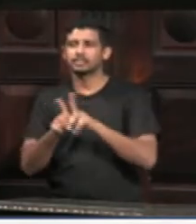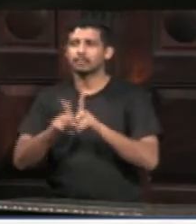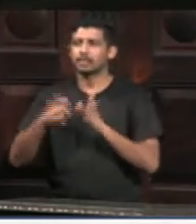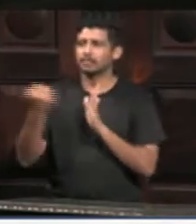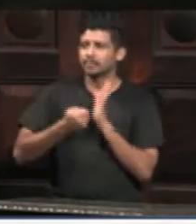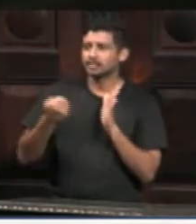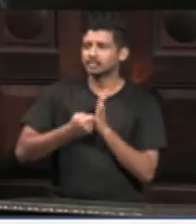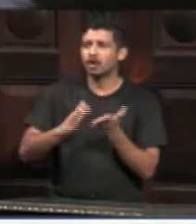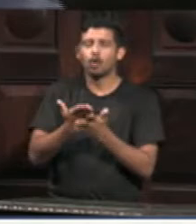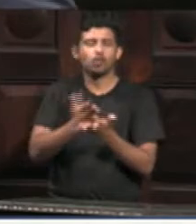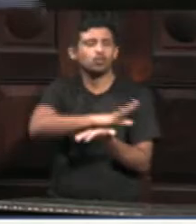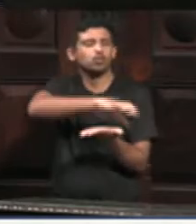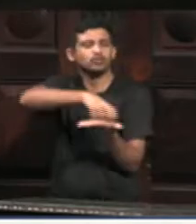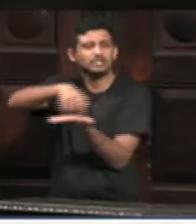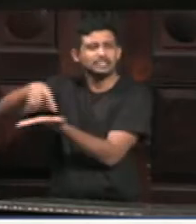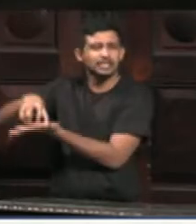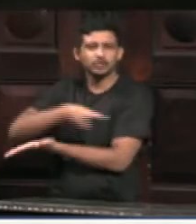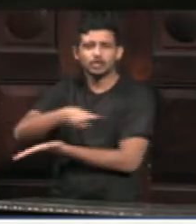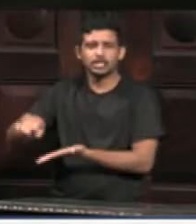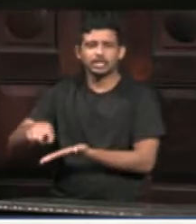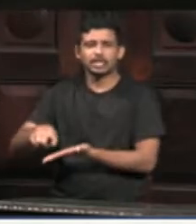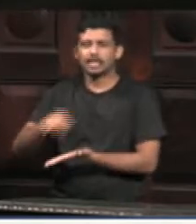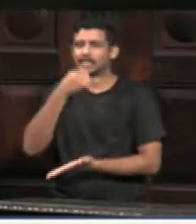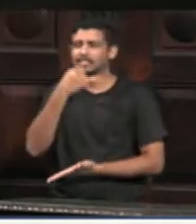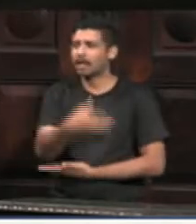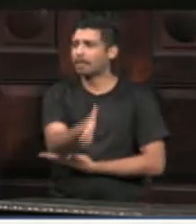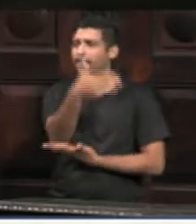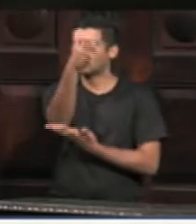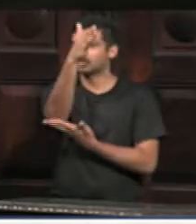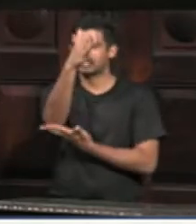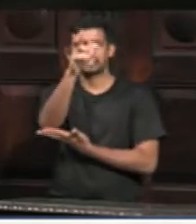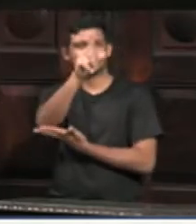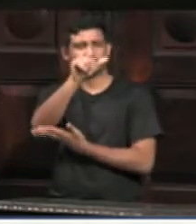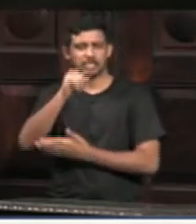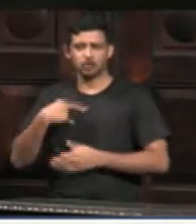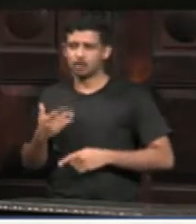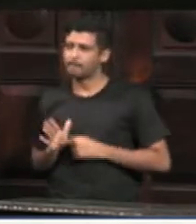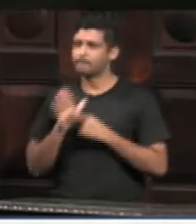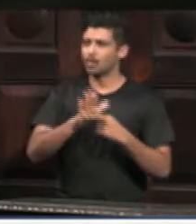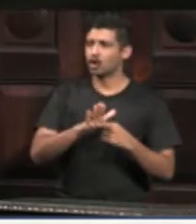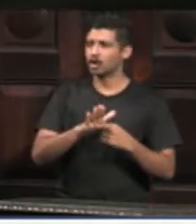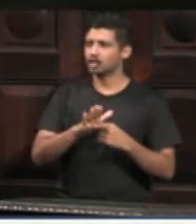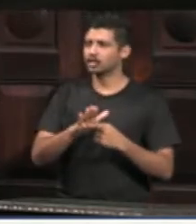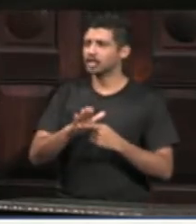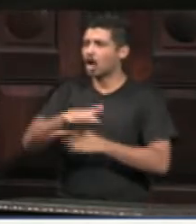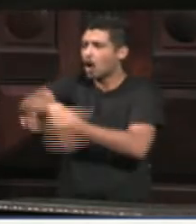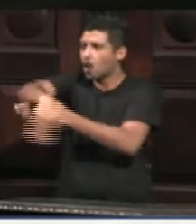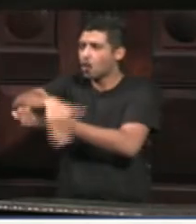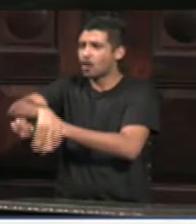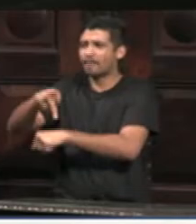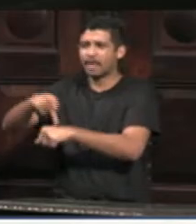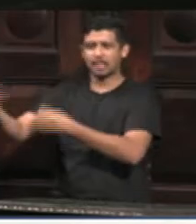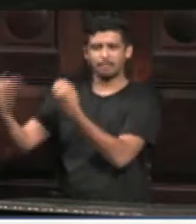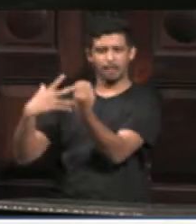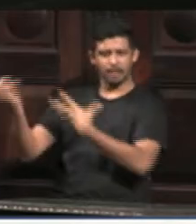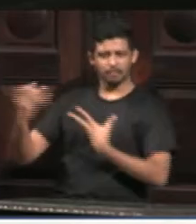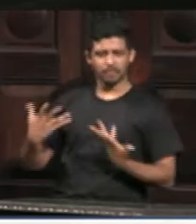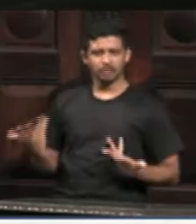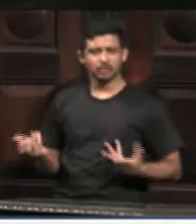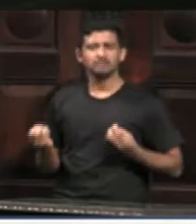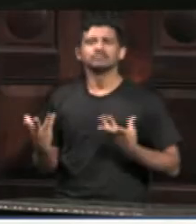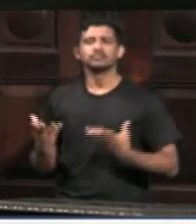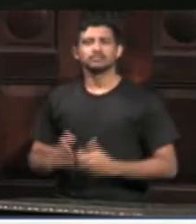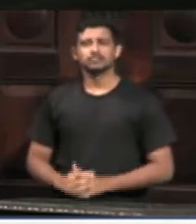que quem não estava do lado de uma bandeira era apedrejado no meio da rua, de não poder atravessar essa avenida que fica à